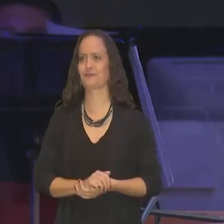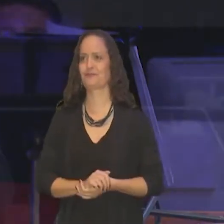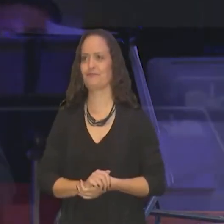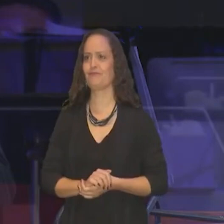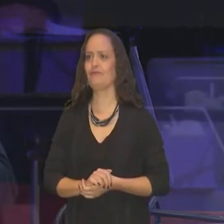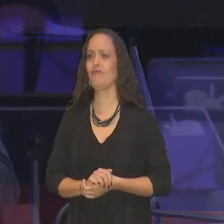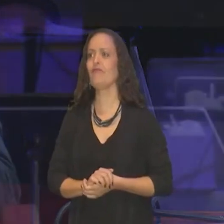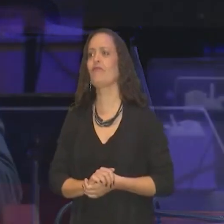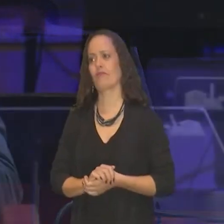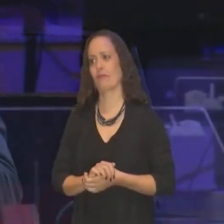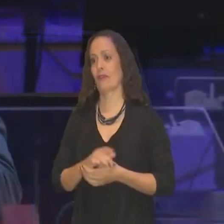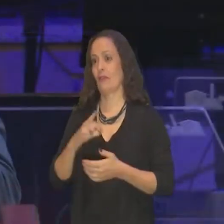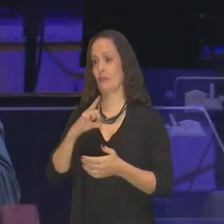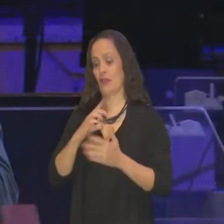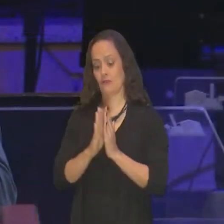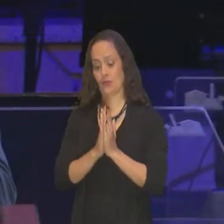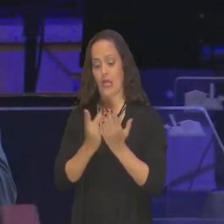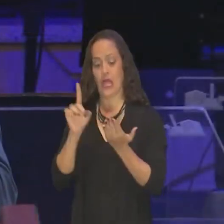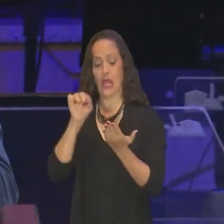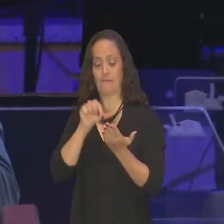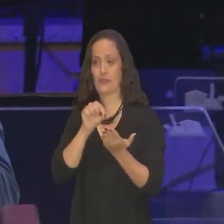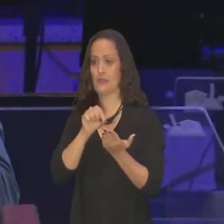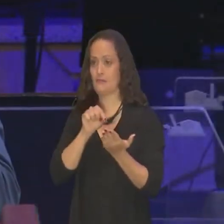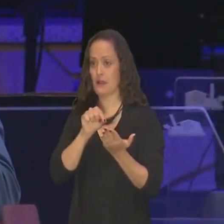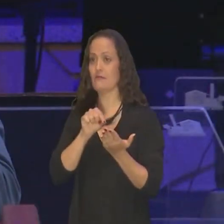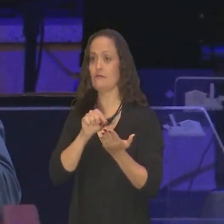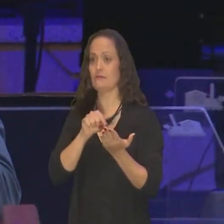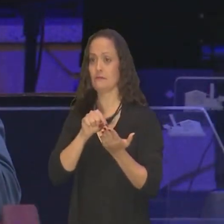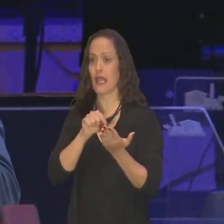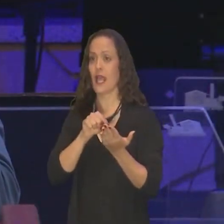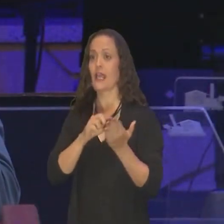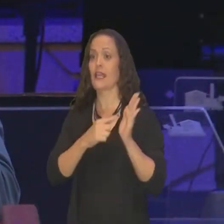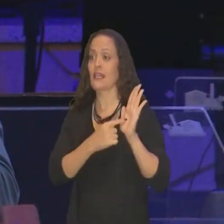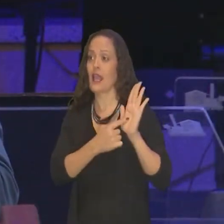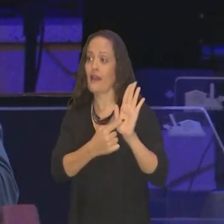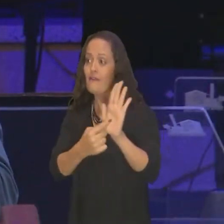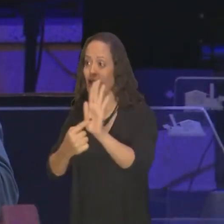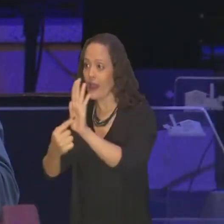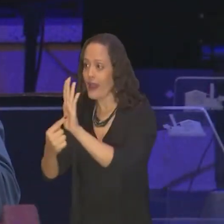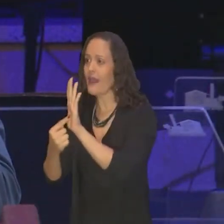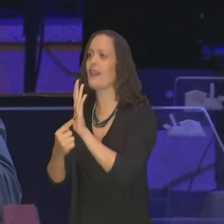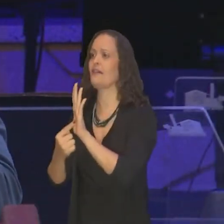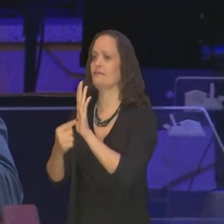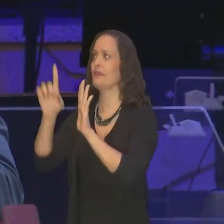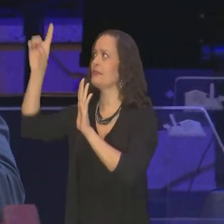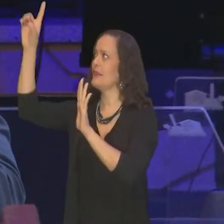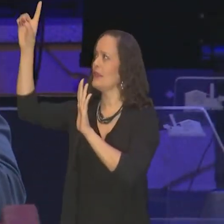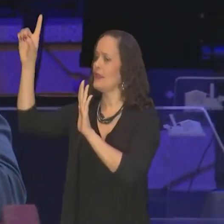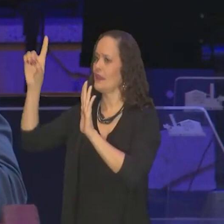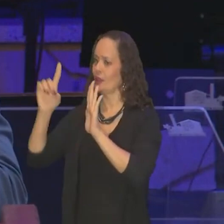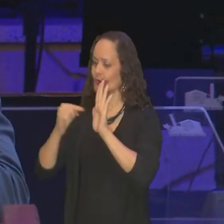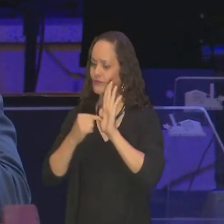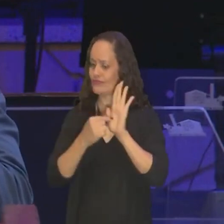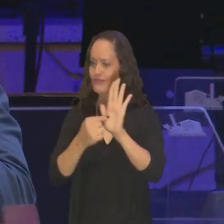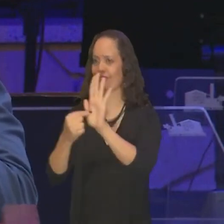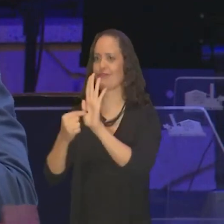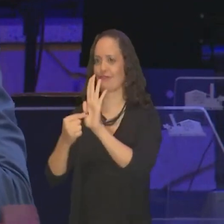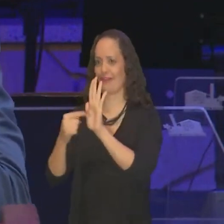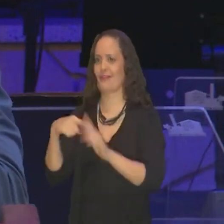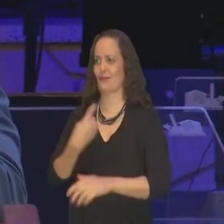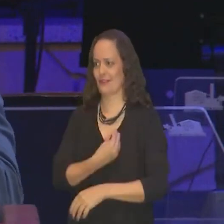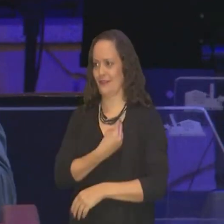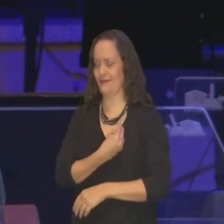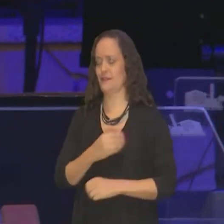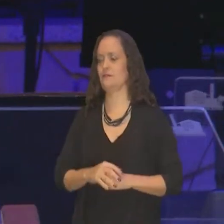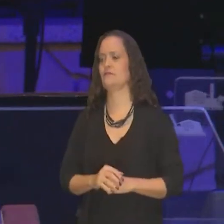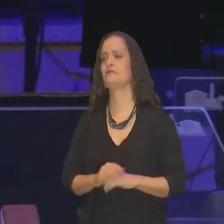temos a palavra do Senhor como a principal revelação de Deus para nós. Mas é verdade que